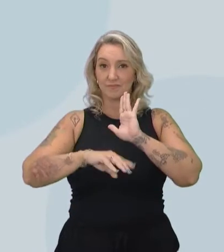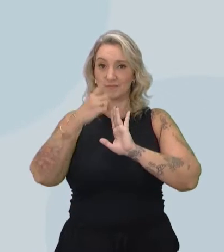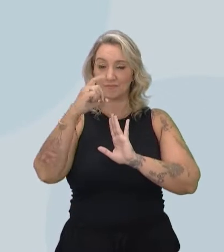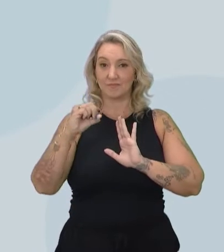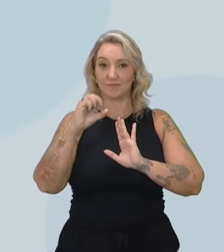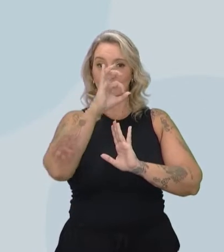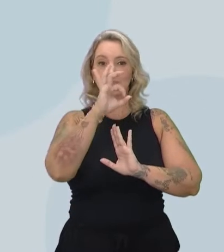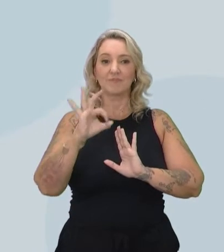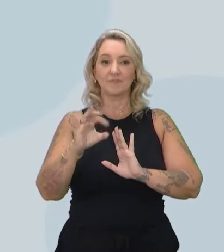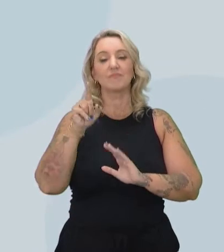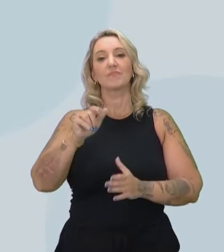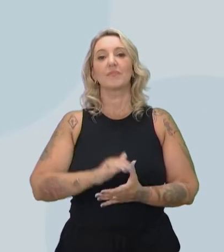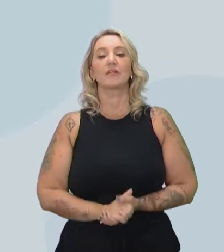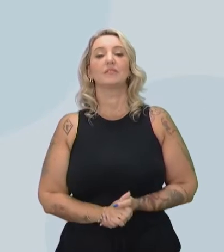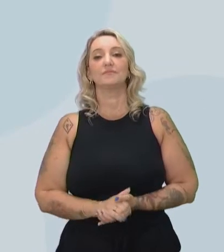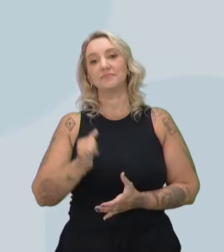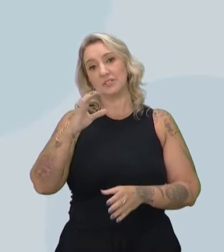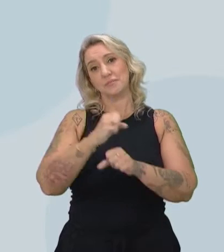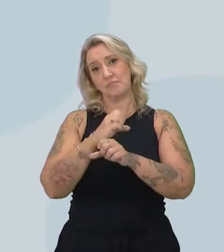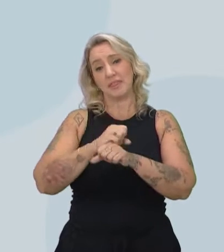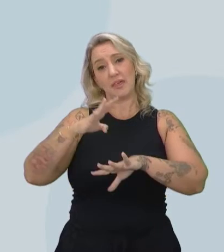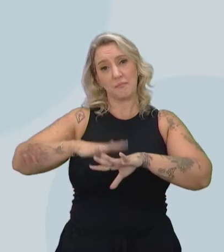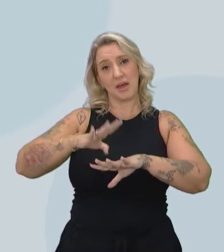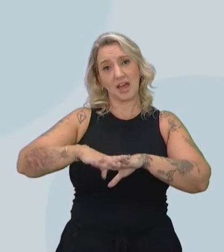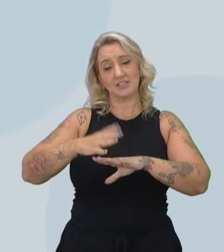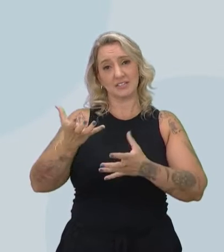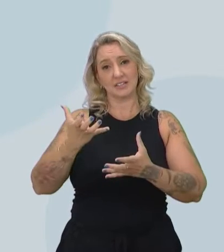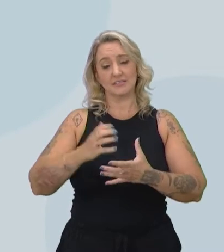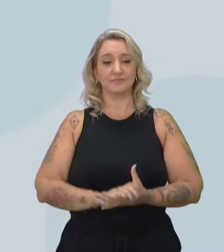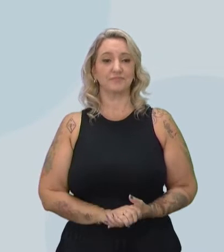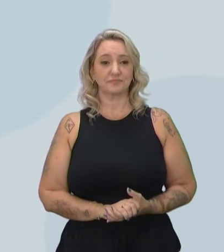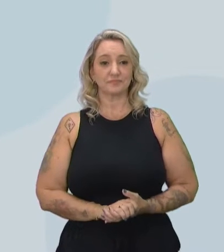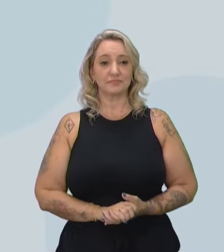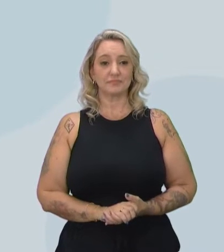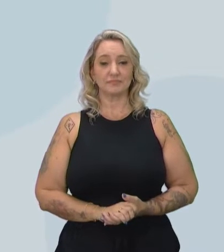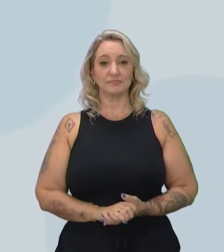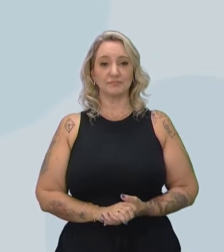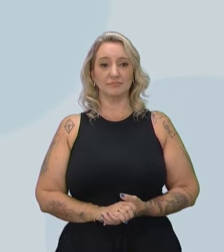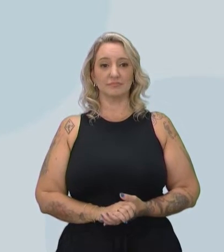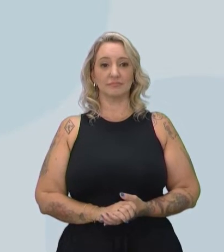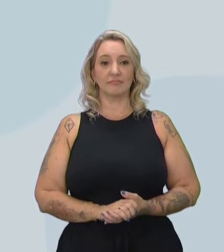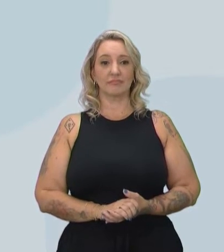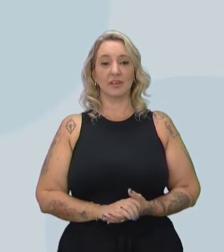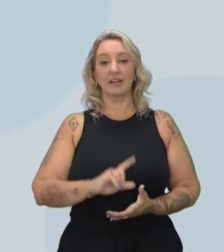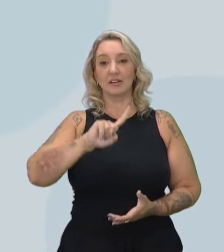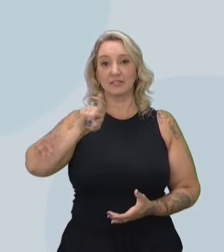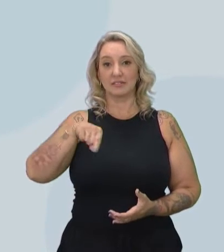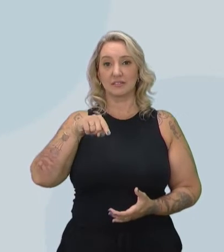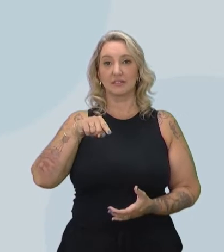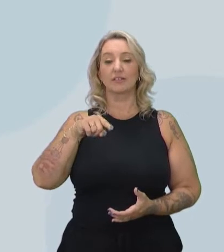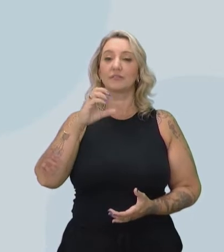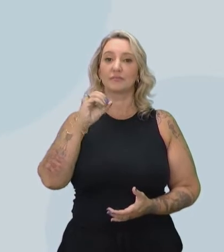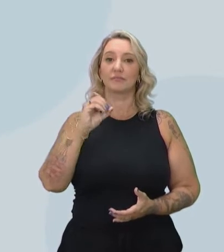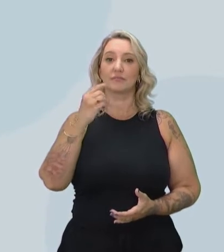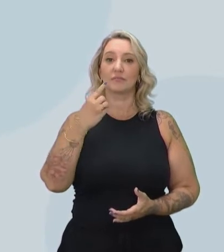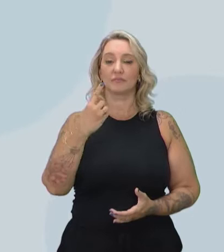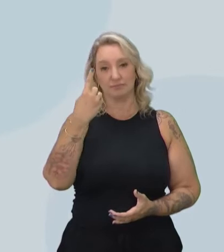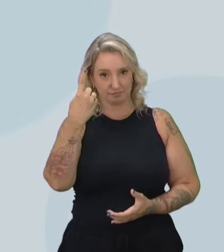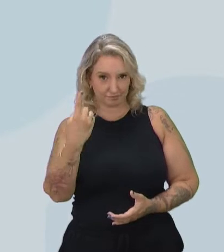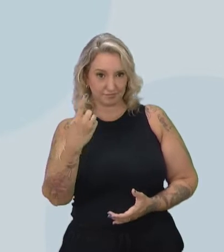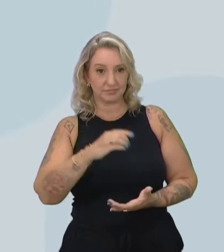aí, matemática, se vocês quiserem fazer, a gente vai multiplicar por 0,01, né? Que é os 10%,